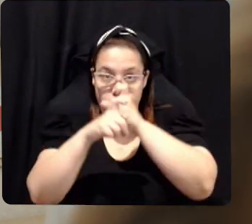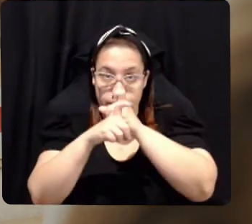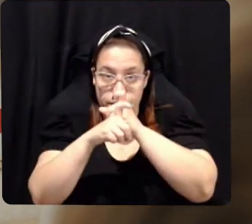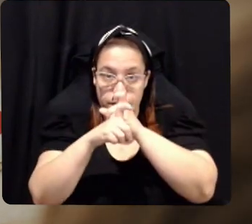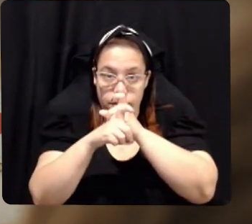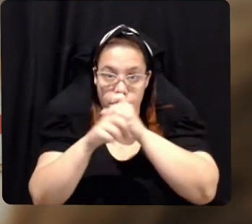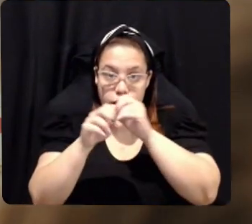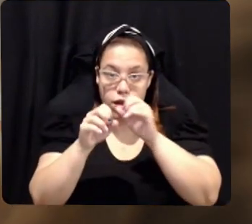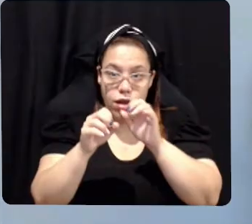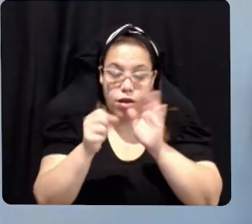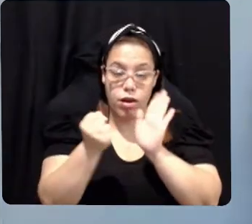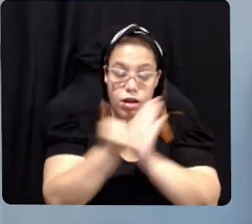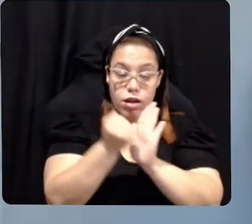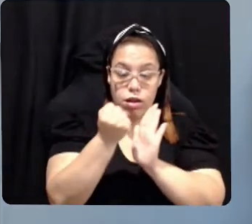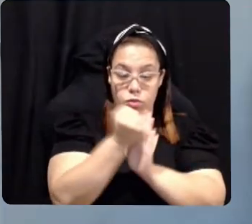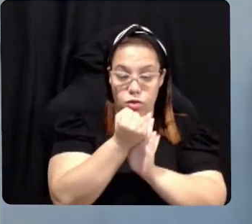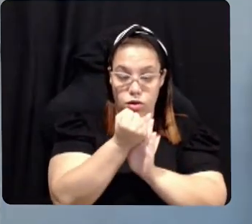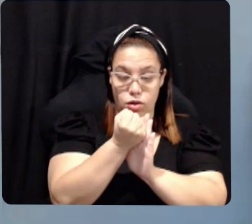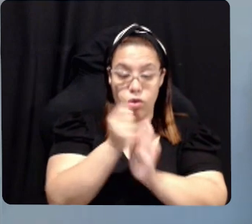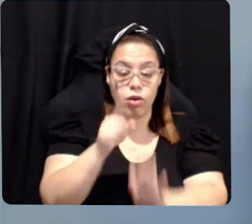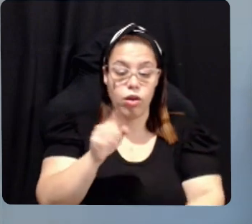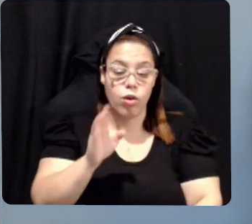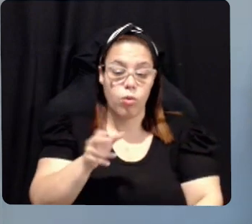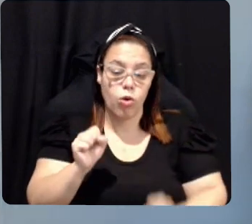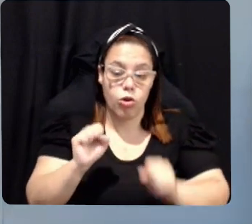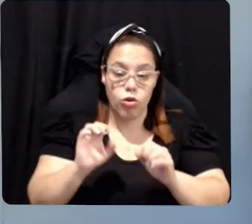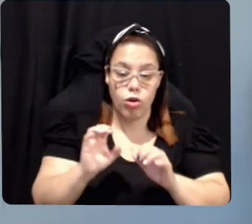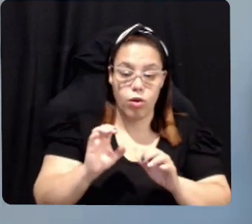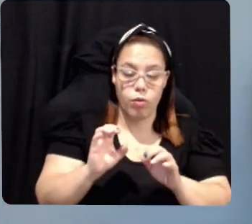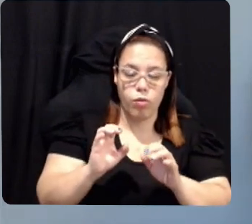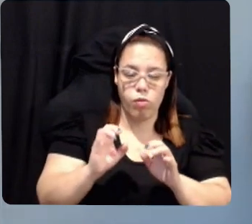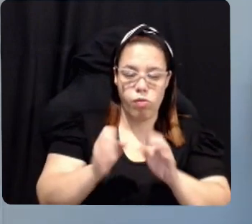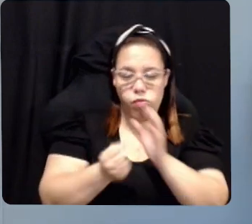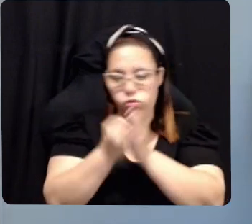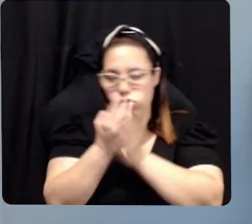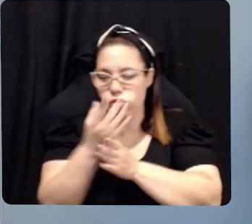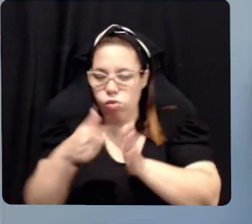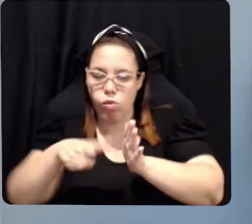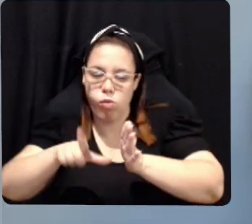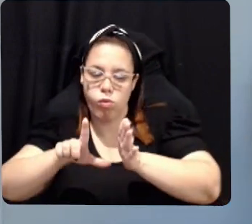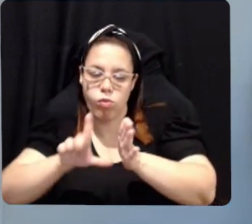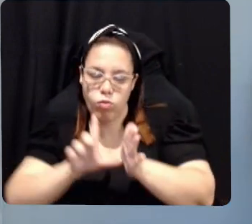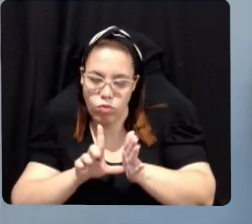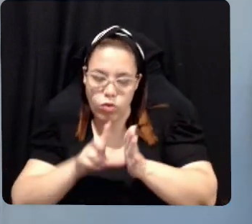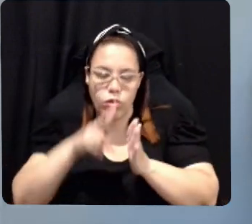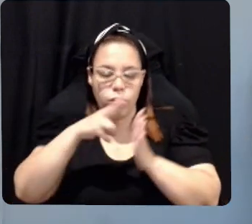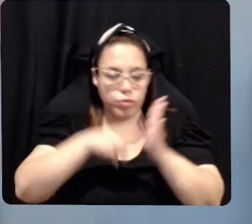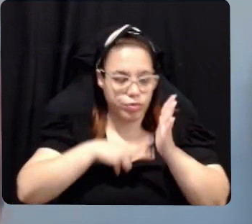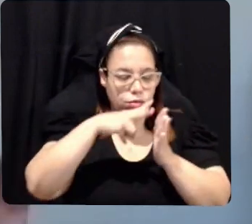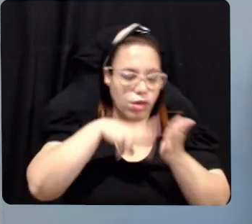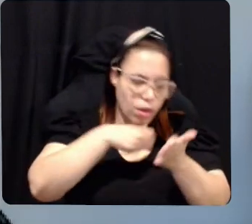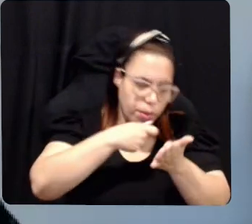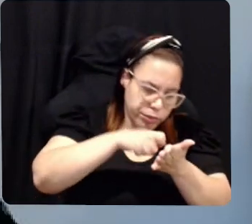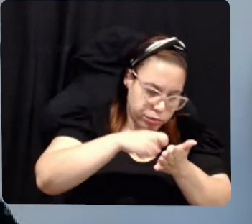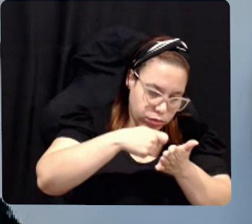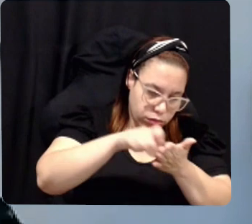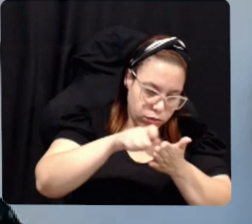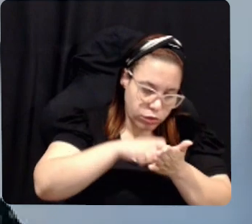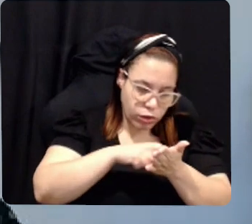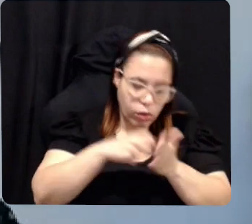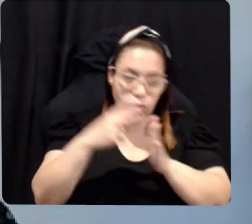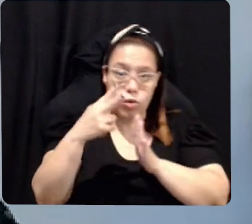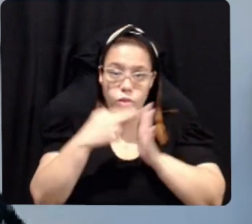uma dificuldade na simbolização. Isso já pode aparecer um pouco antes da